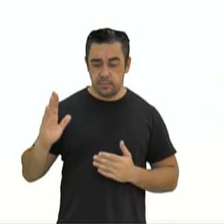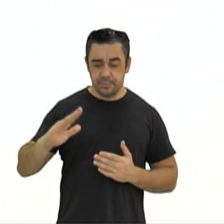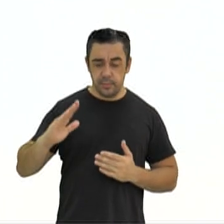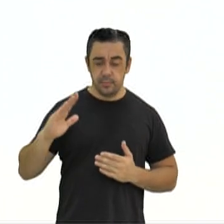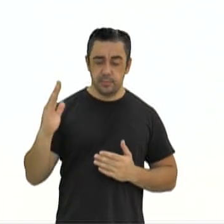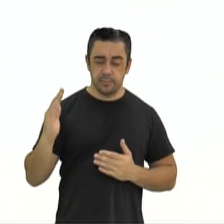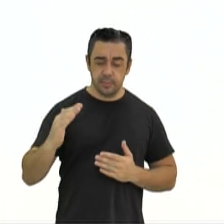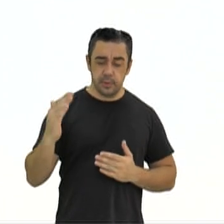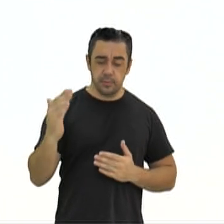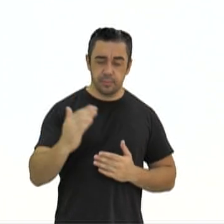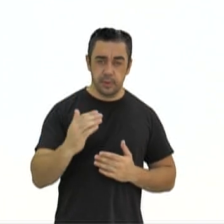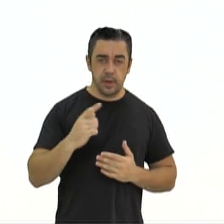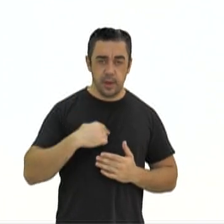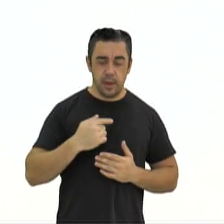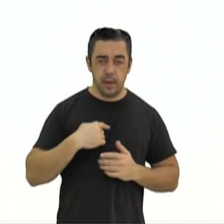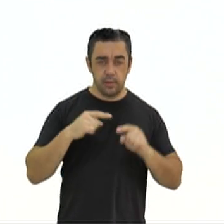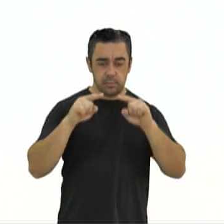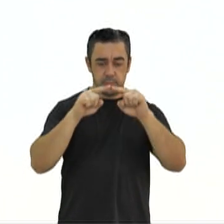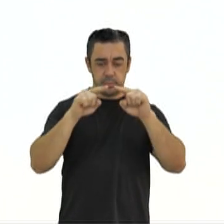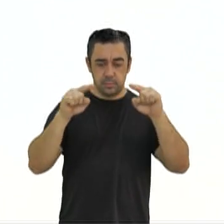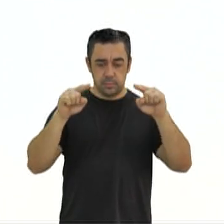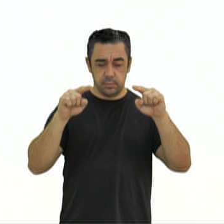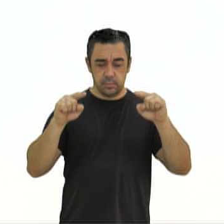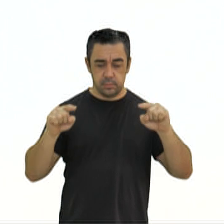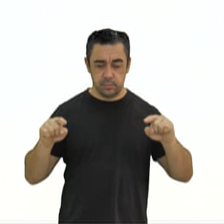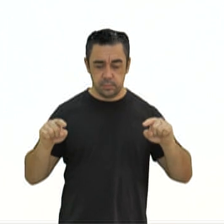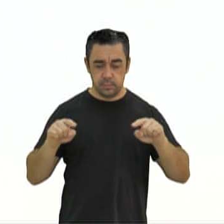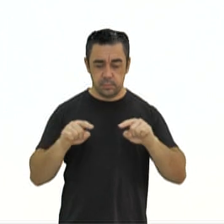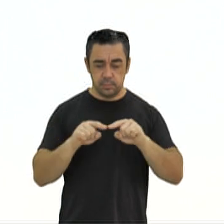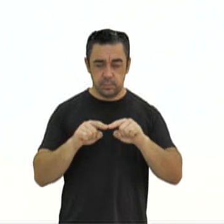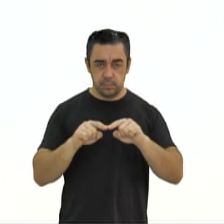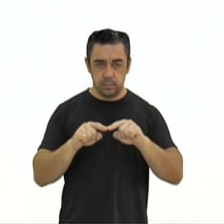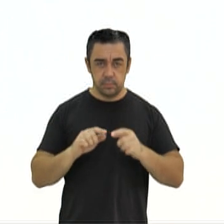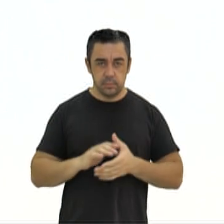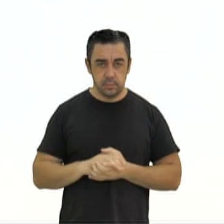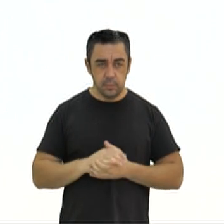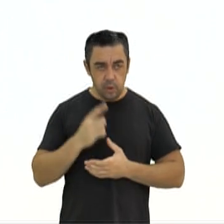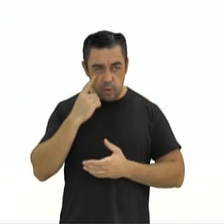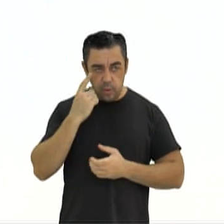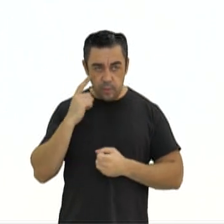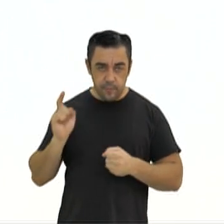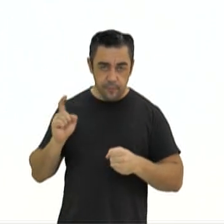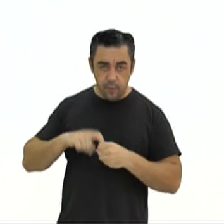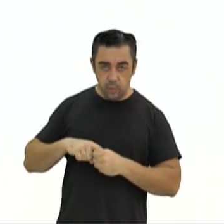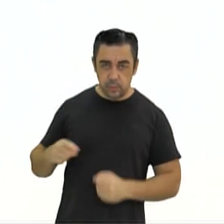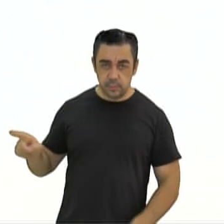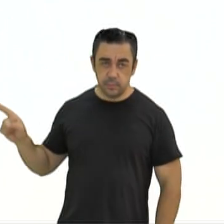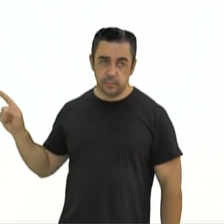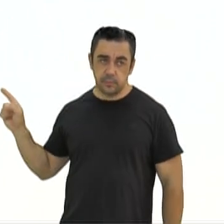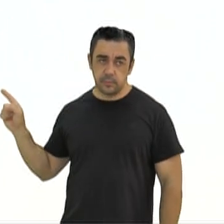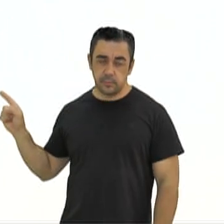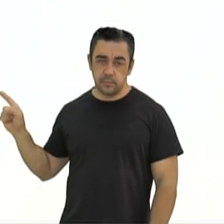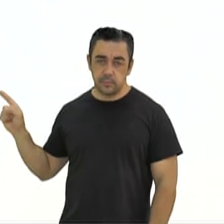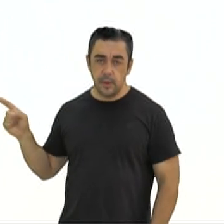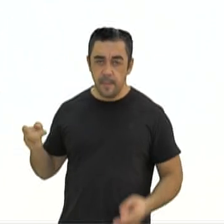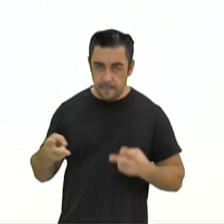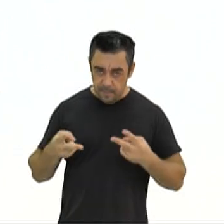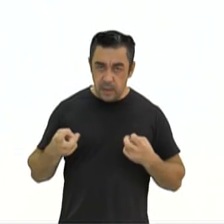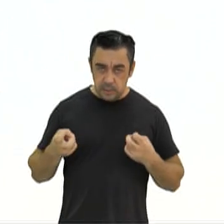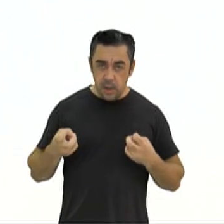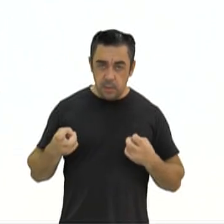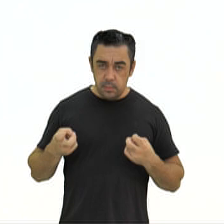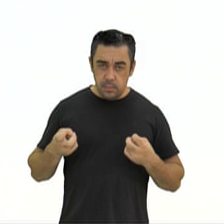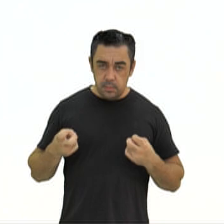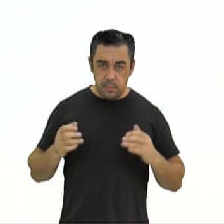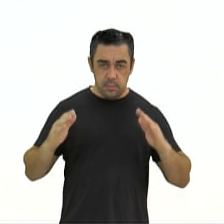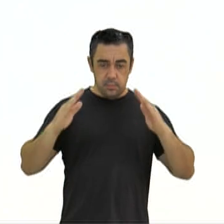dos trapézios que formam as faces laterais do tronco. Olha, aqui eu vou voltar um slide só para a gente ficar claro. Percebam que essa